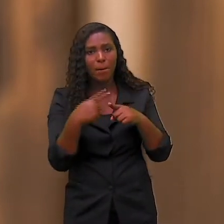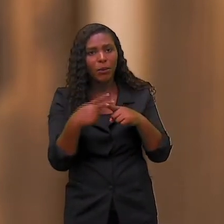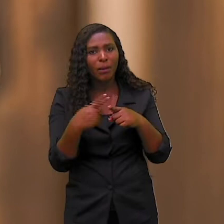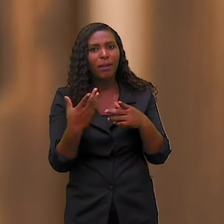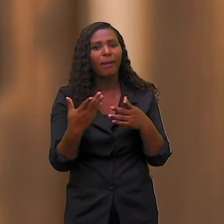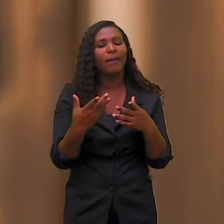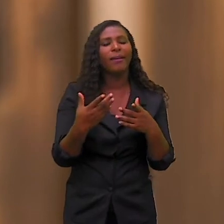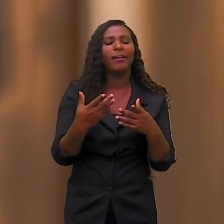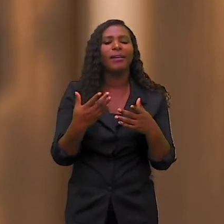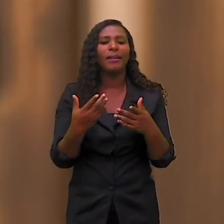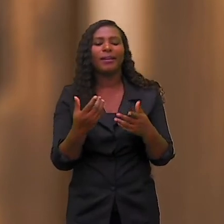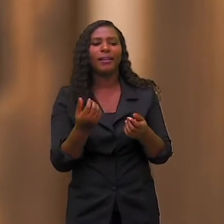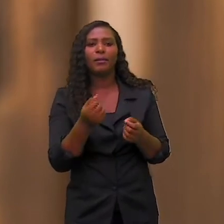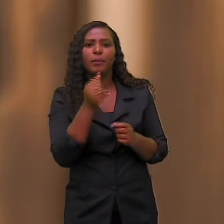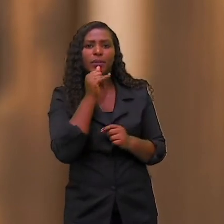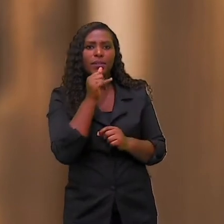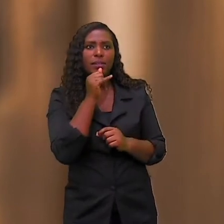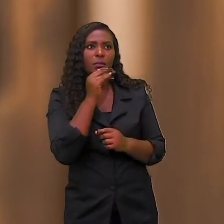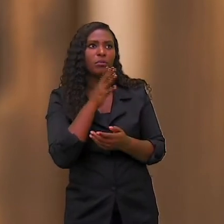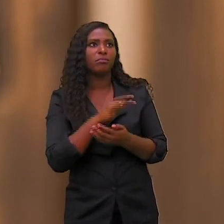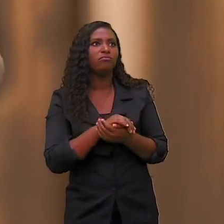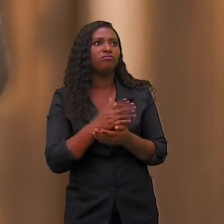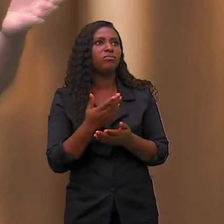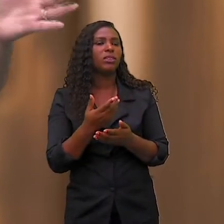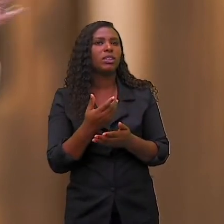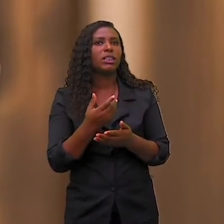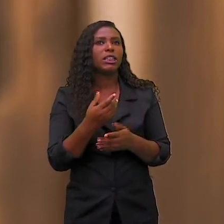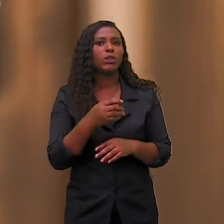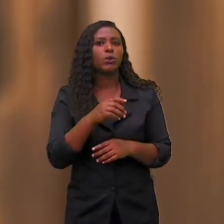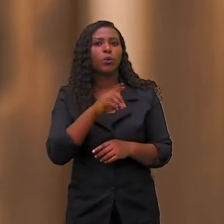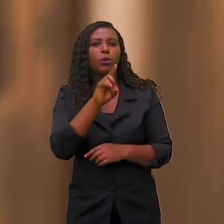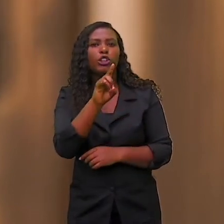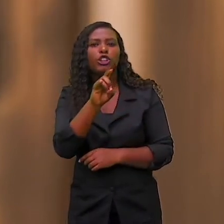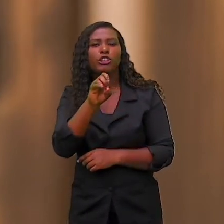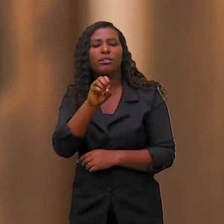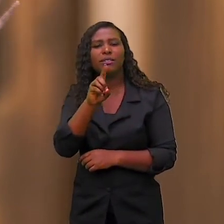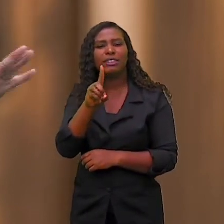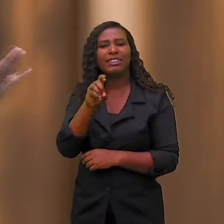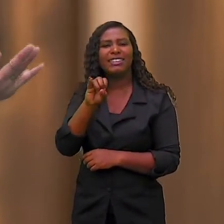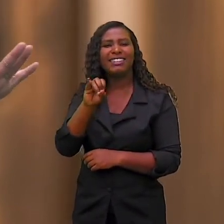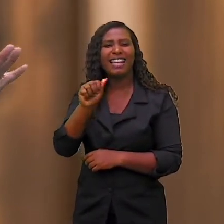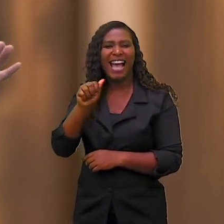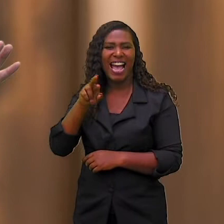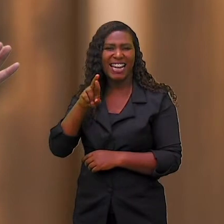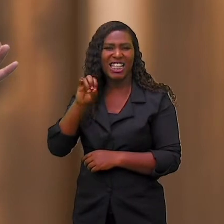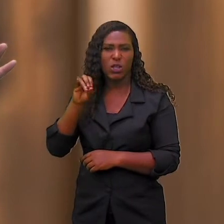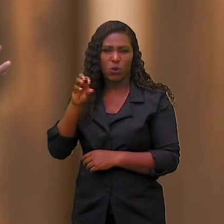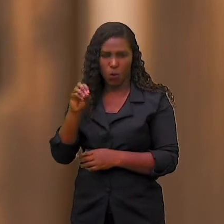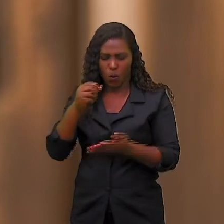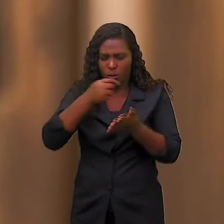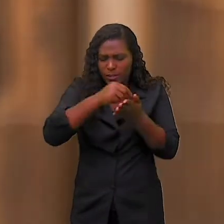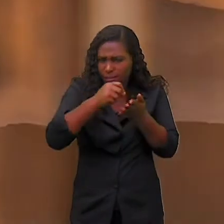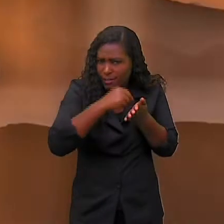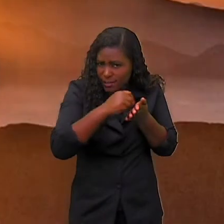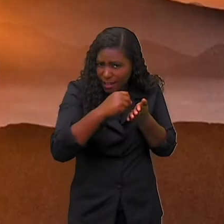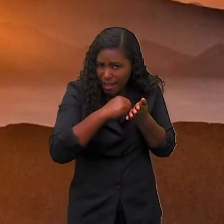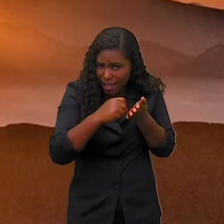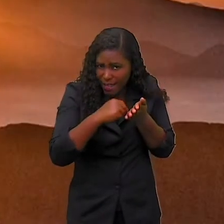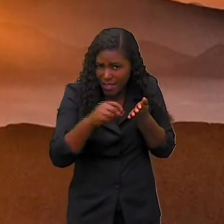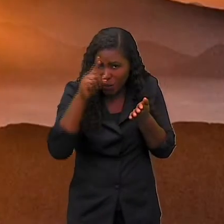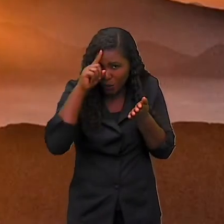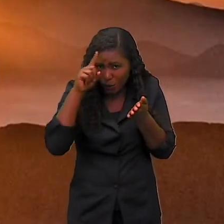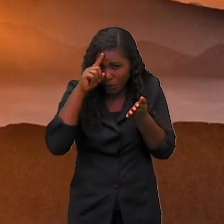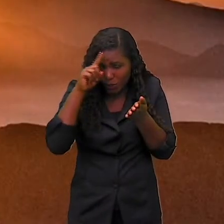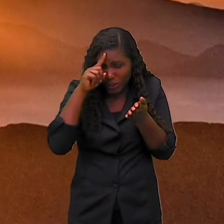dia, descrição de uma pessoa, descrição de uma paisagem, por aí vai. Certo? Agora,